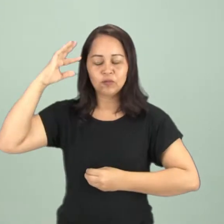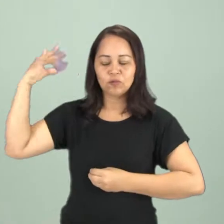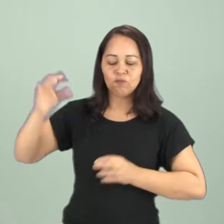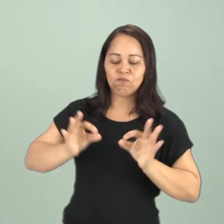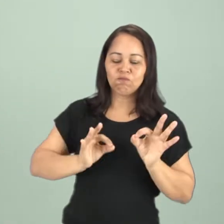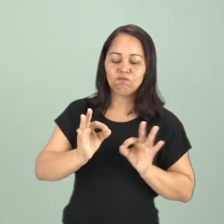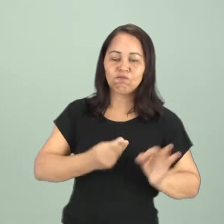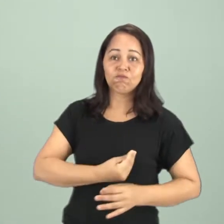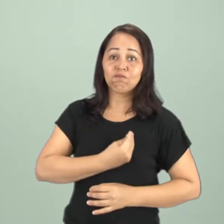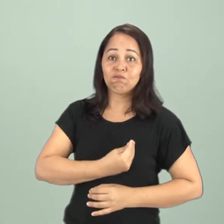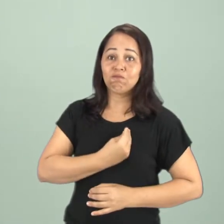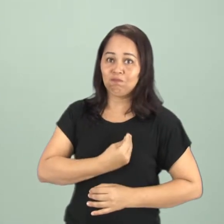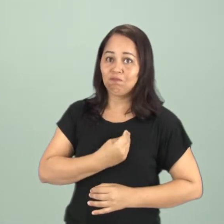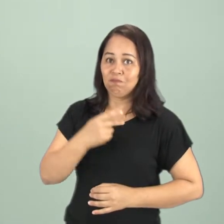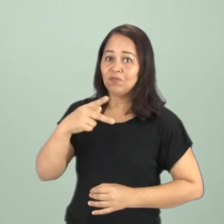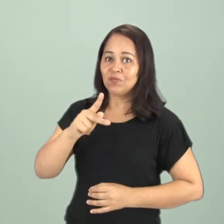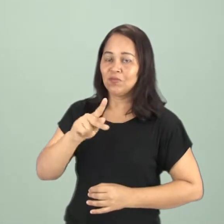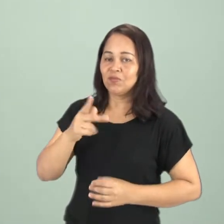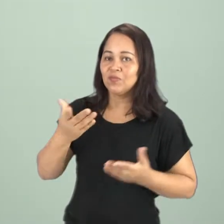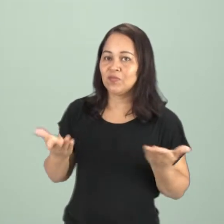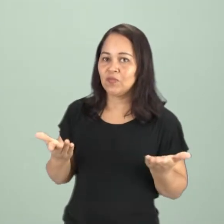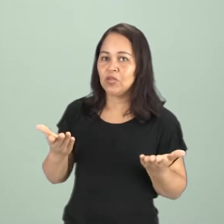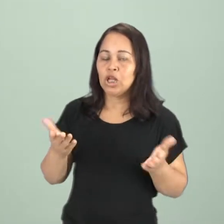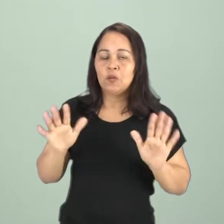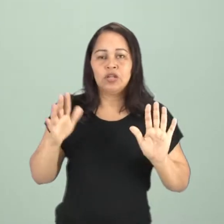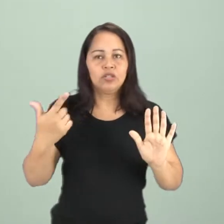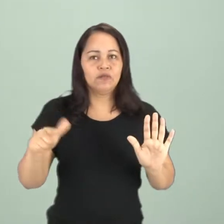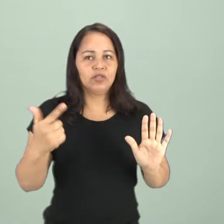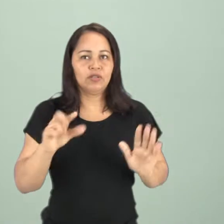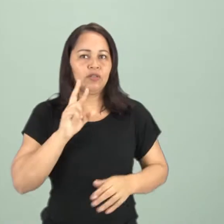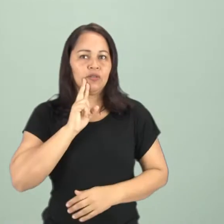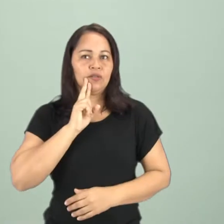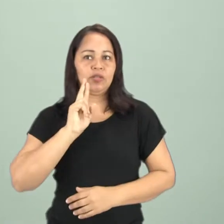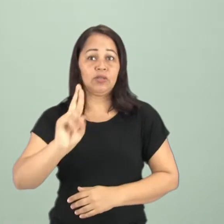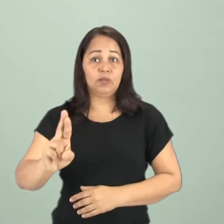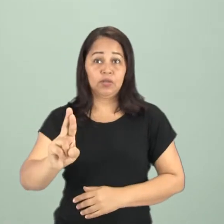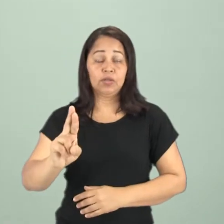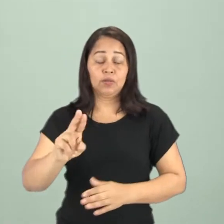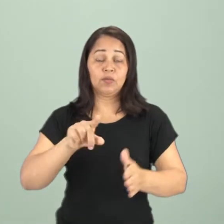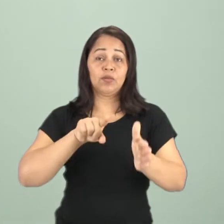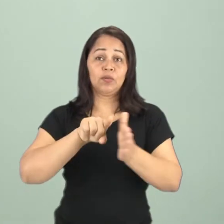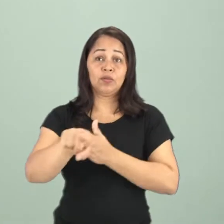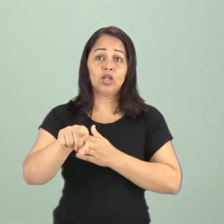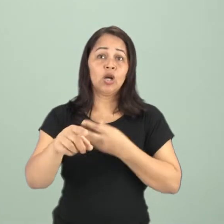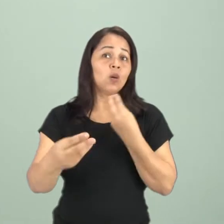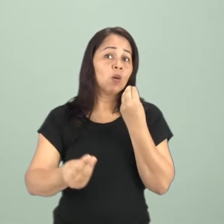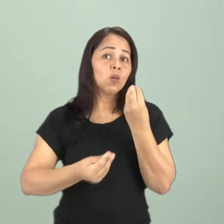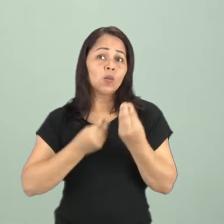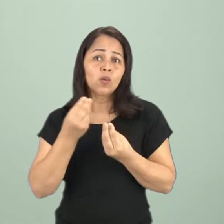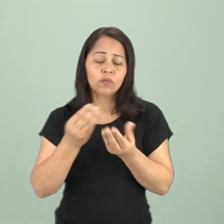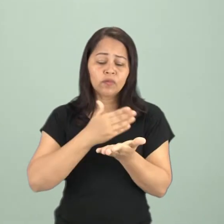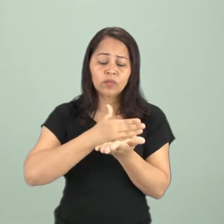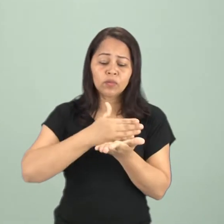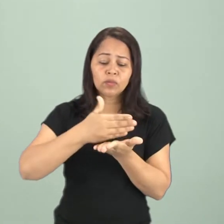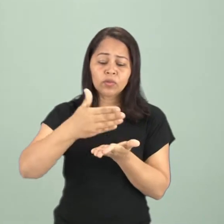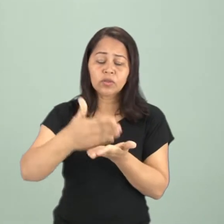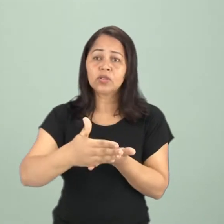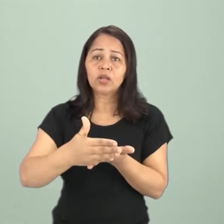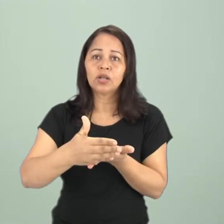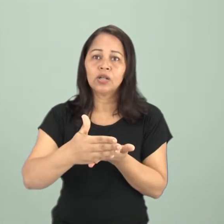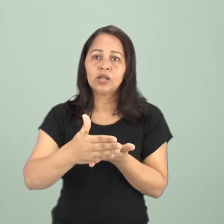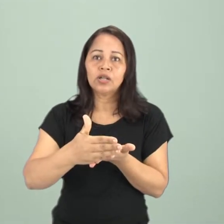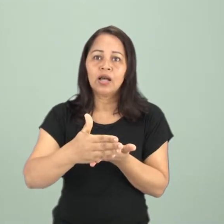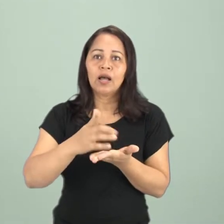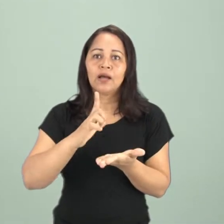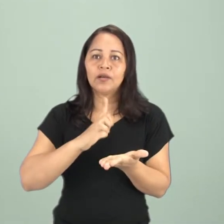seu projeto de vida. Pois se você não tem as respostas para essas perguntas, como você vai começar a construir uma